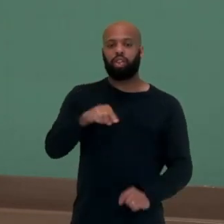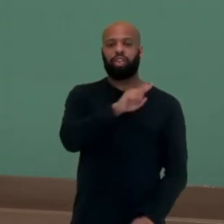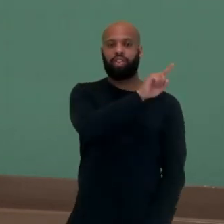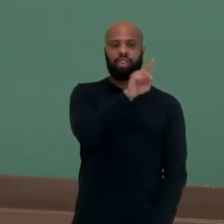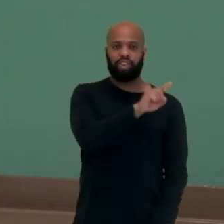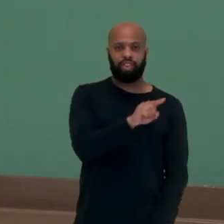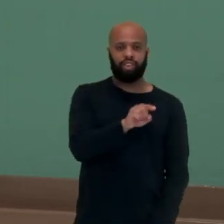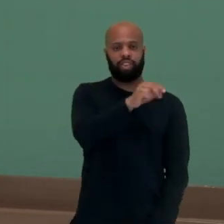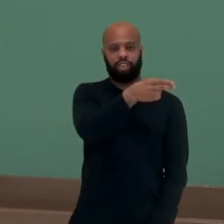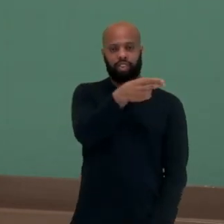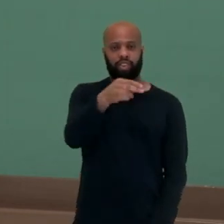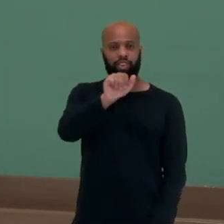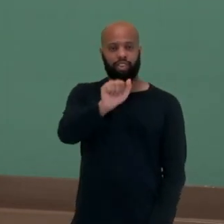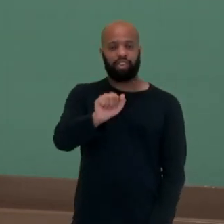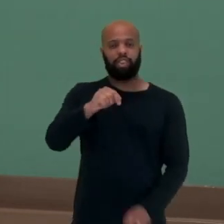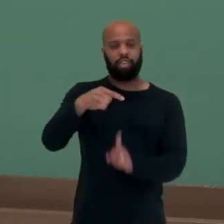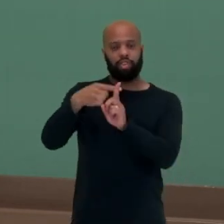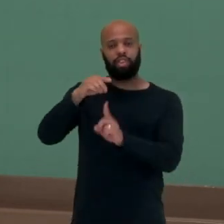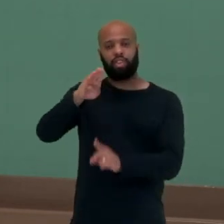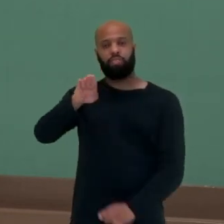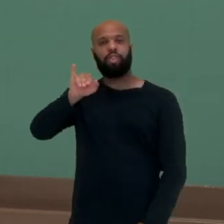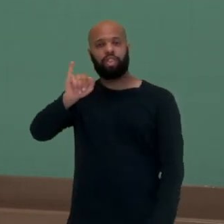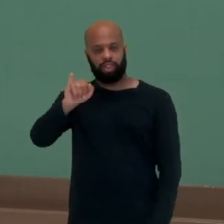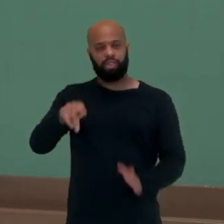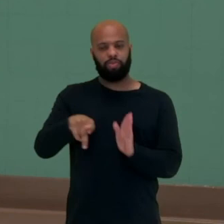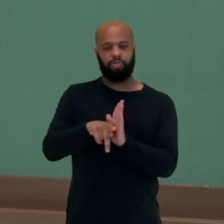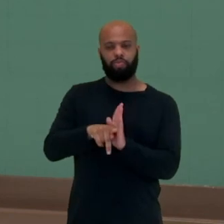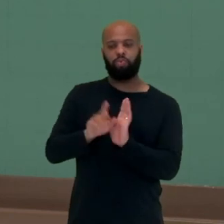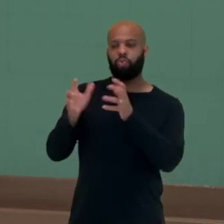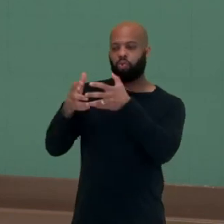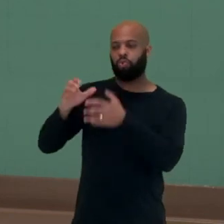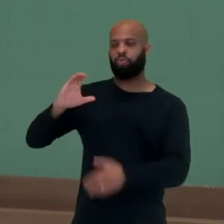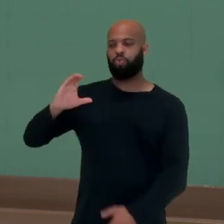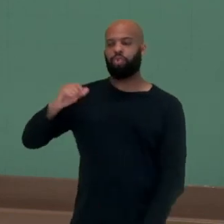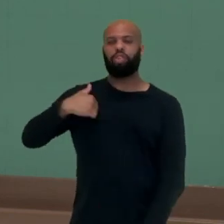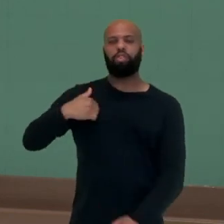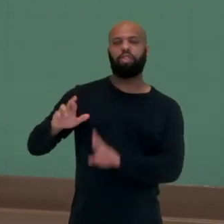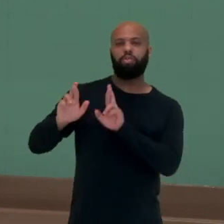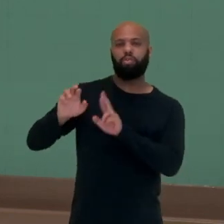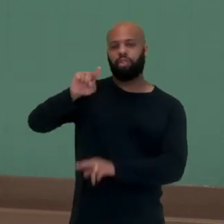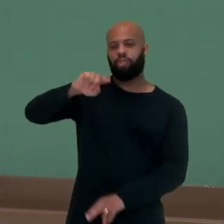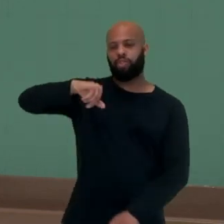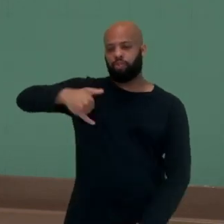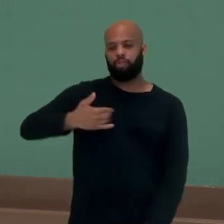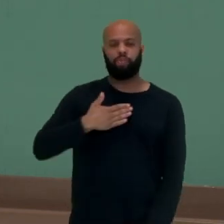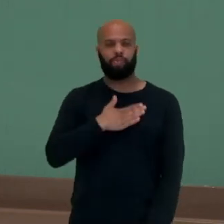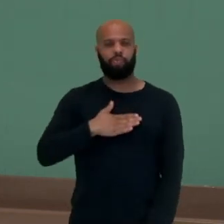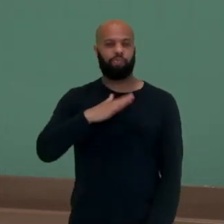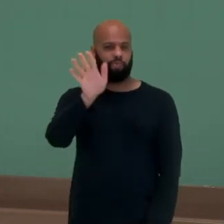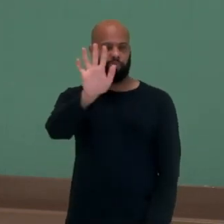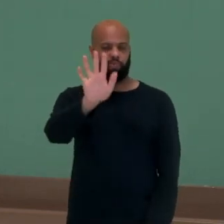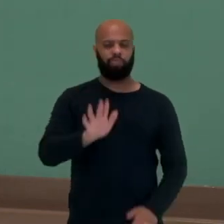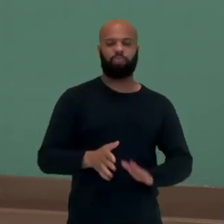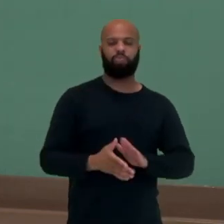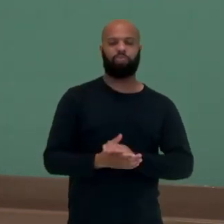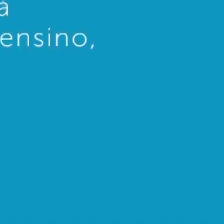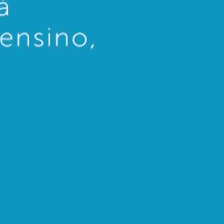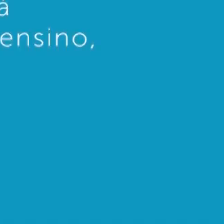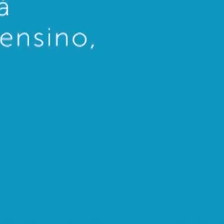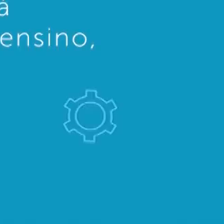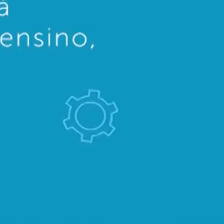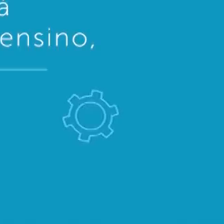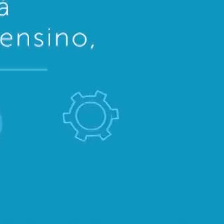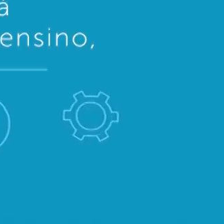a representação algébrica de um número complexo. Espero que vocês tenham gostado e até breve, pessoal.